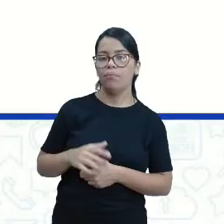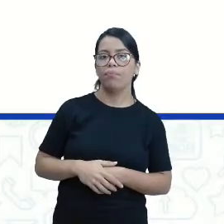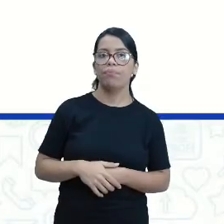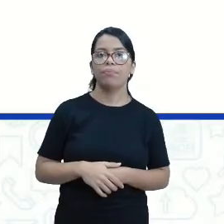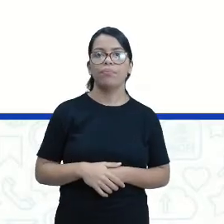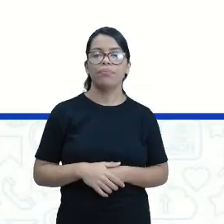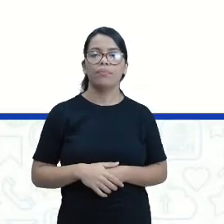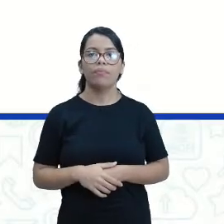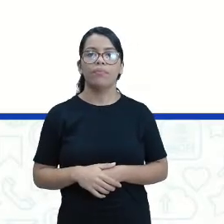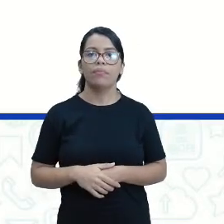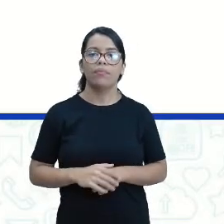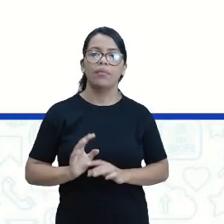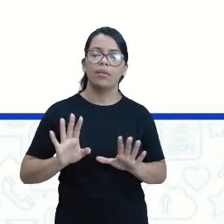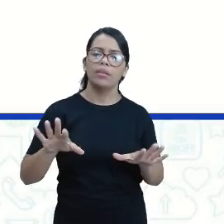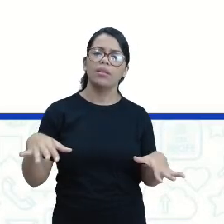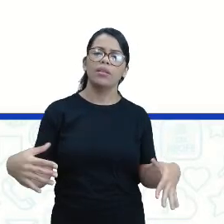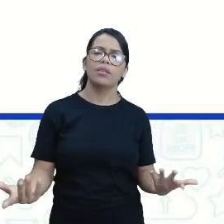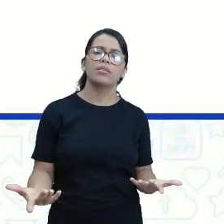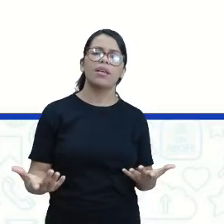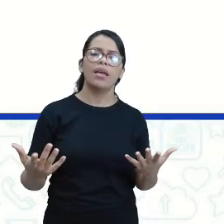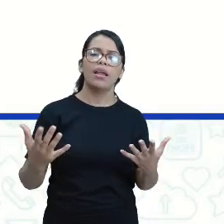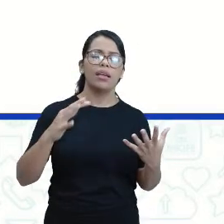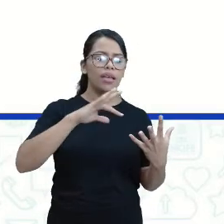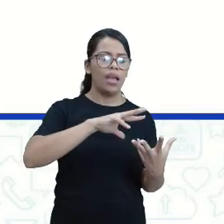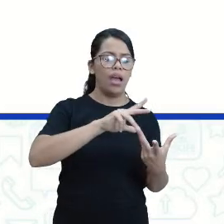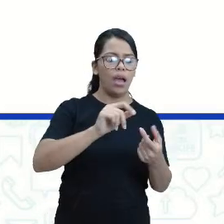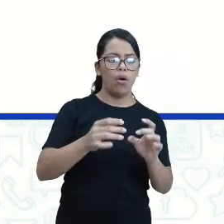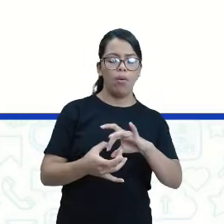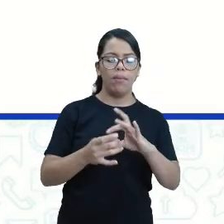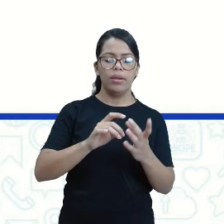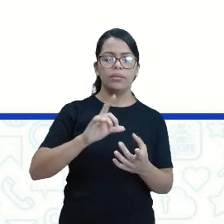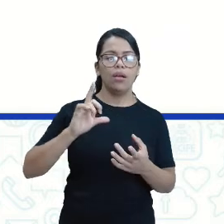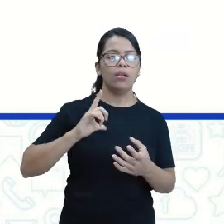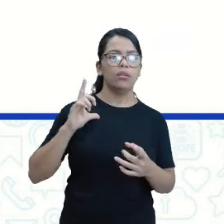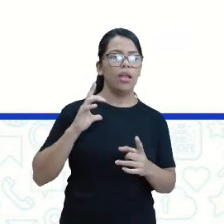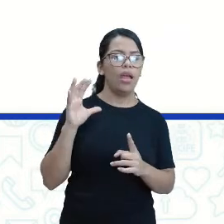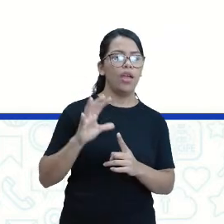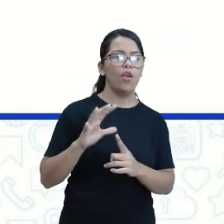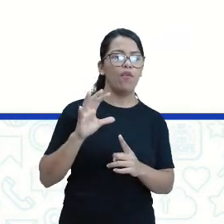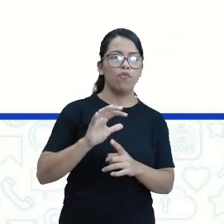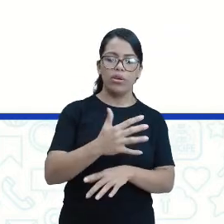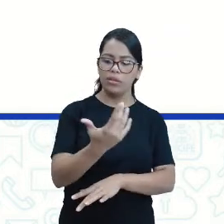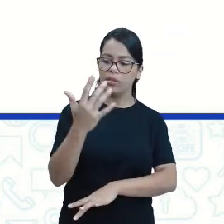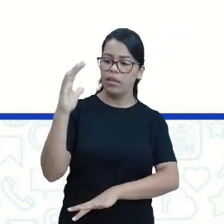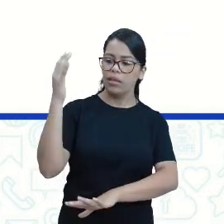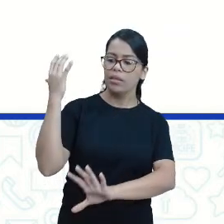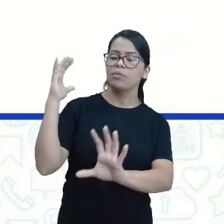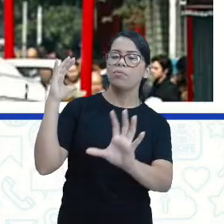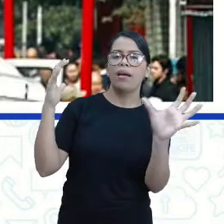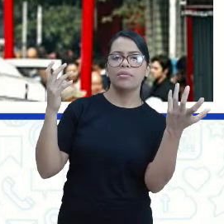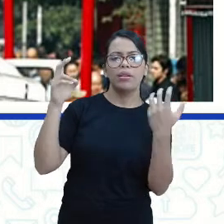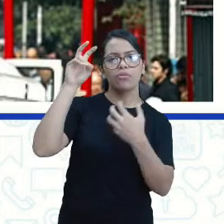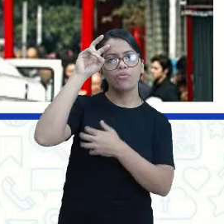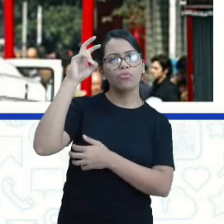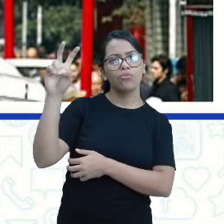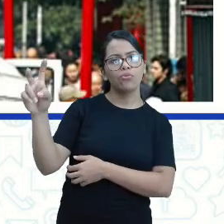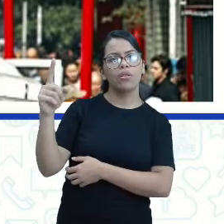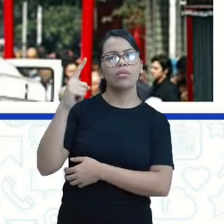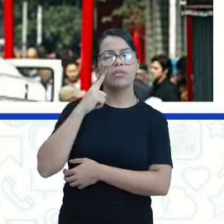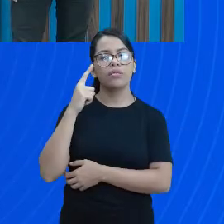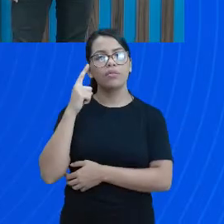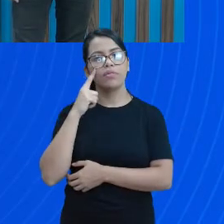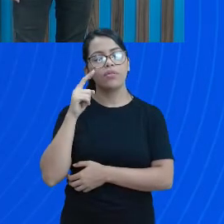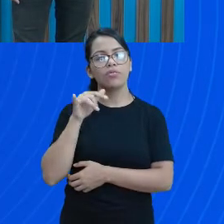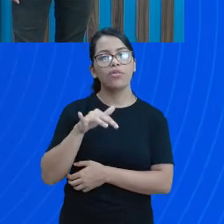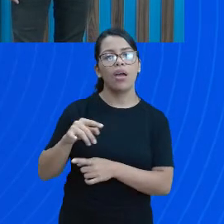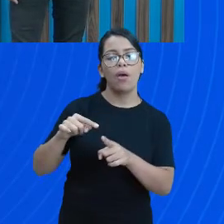Agora a pergunta é, será que a globalização influencia nas paisagens culturais, né? Essa questão, tá? Aqui é o bairro